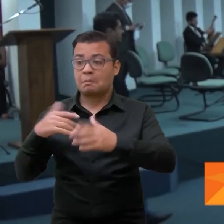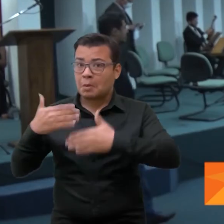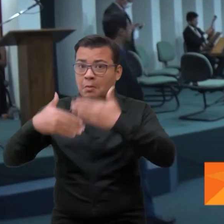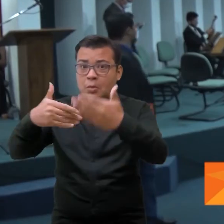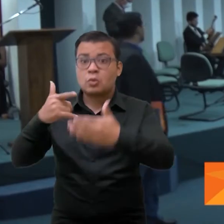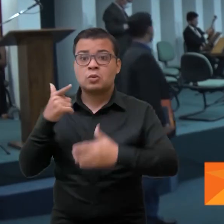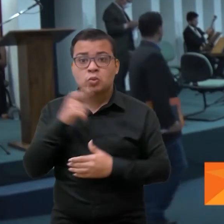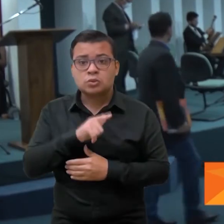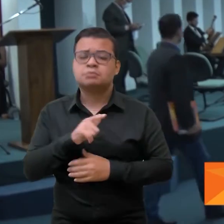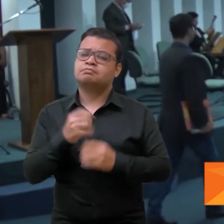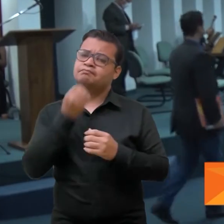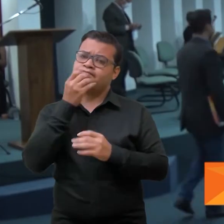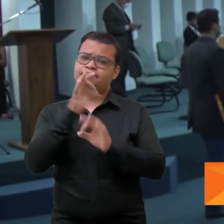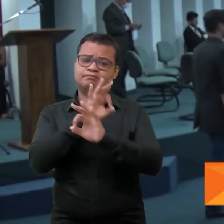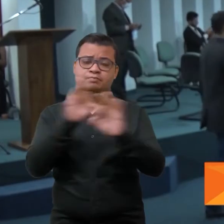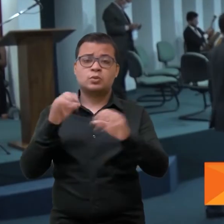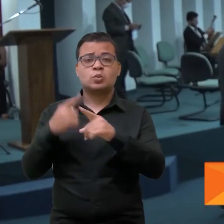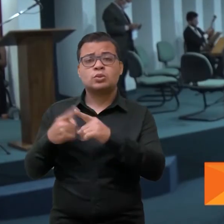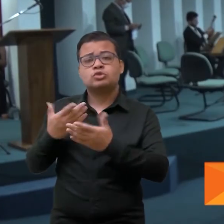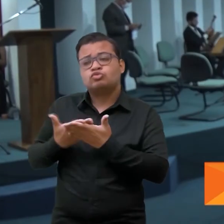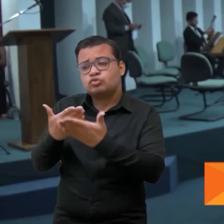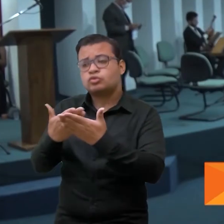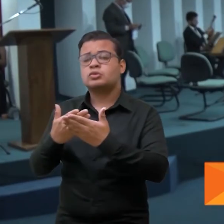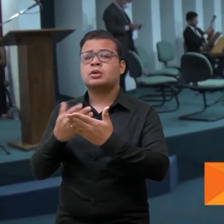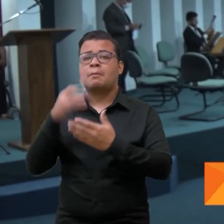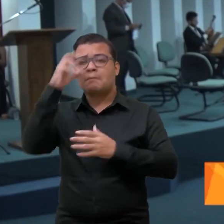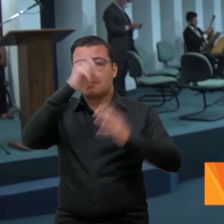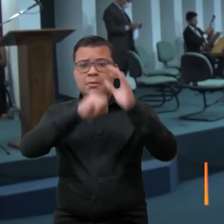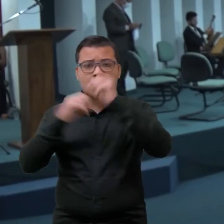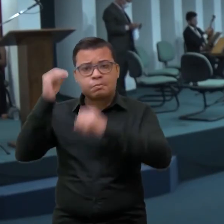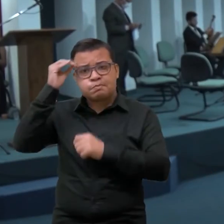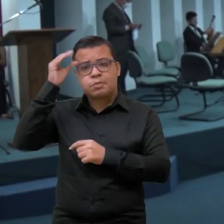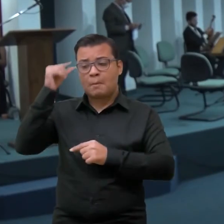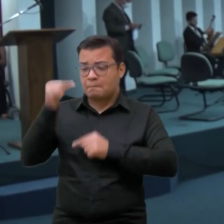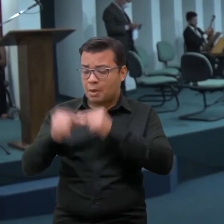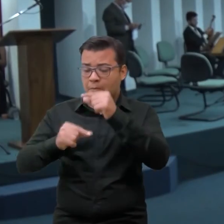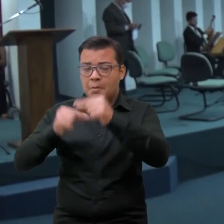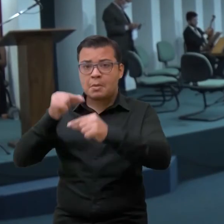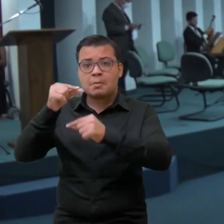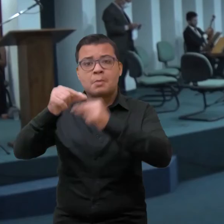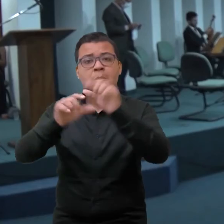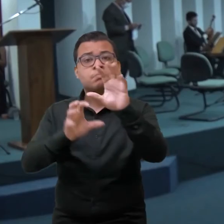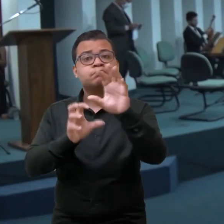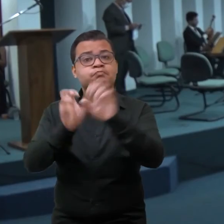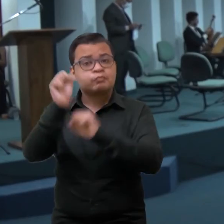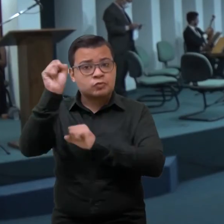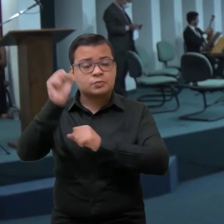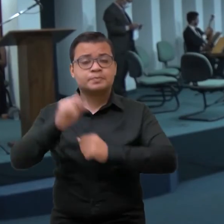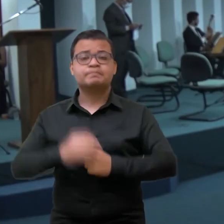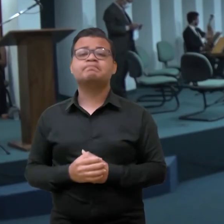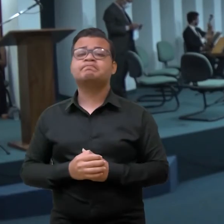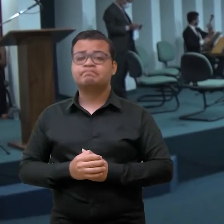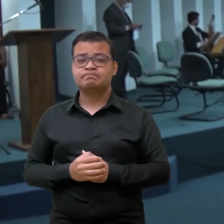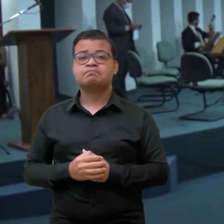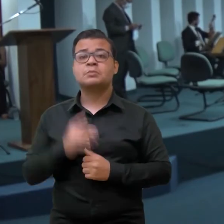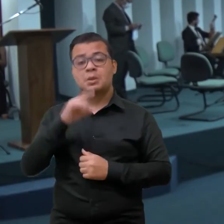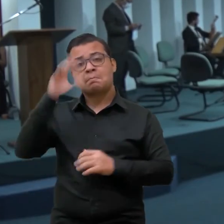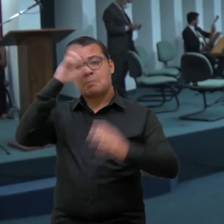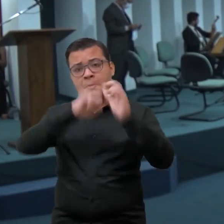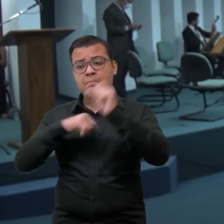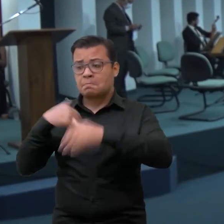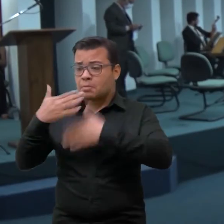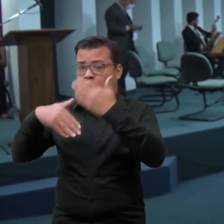muito importante porque a pessoa ela vai se formando aos poucos e à medida que ela vai fazendo essa trilha, ela